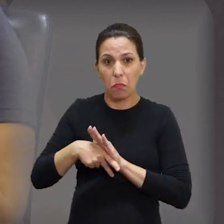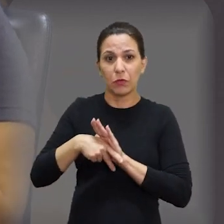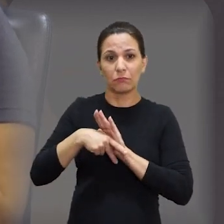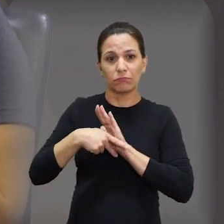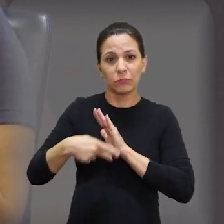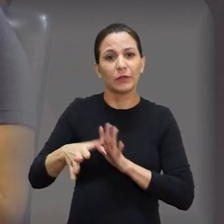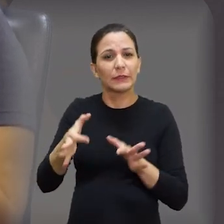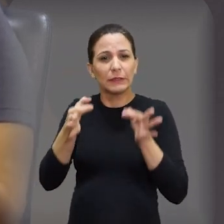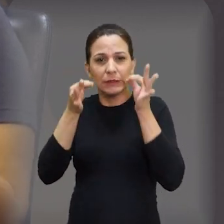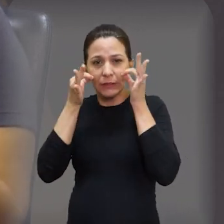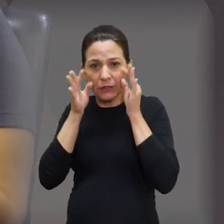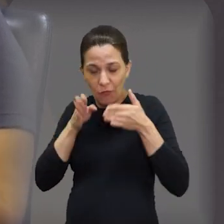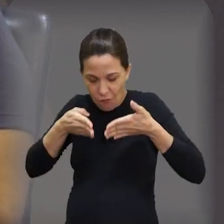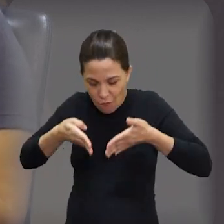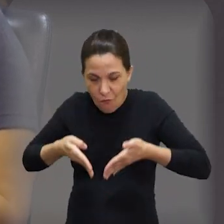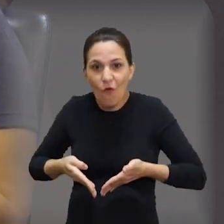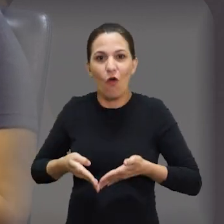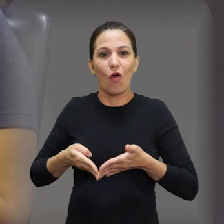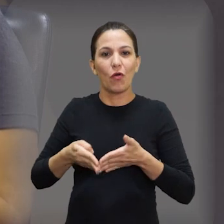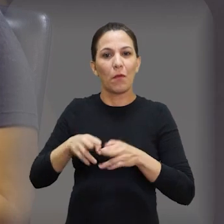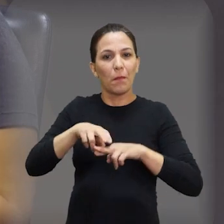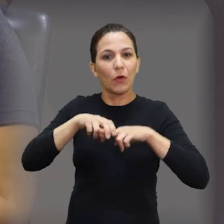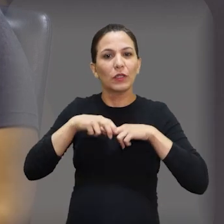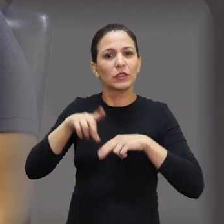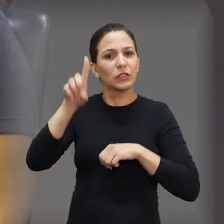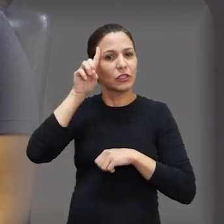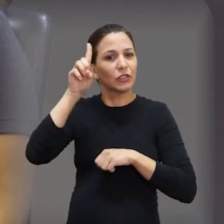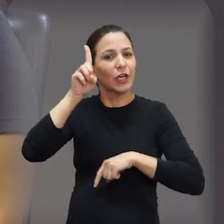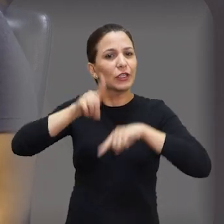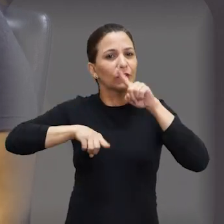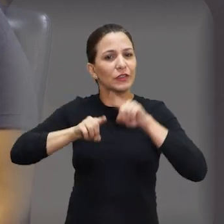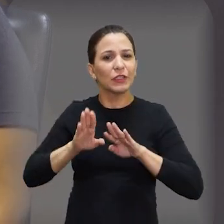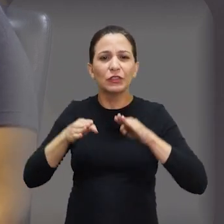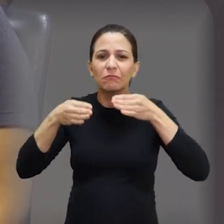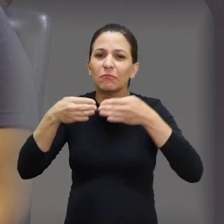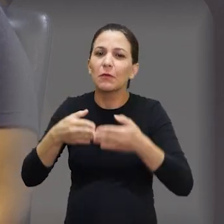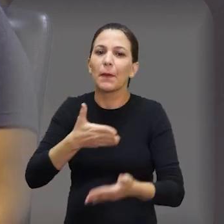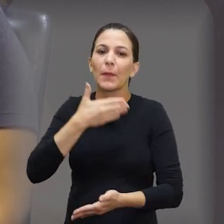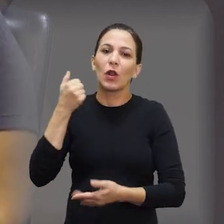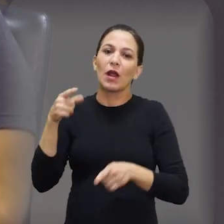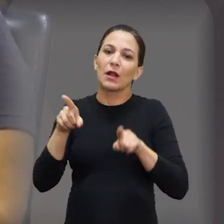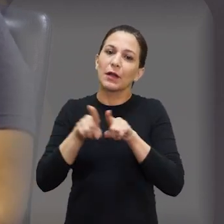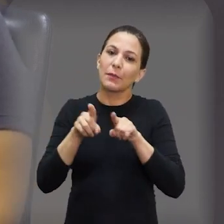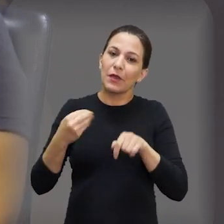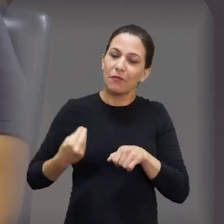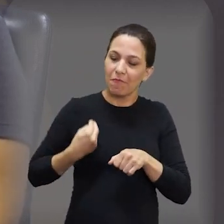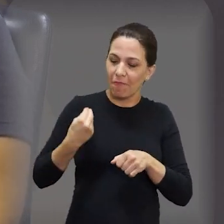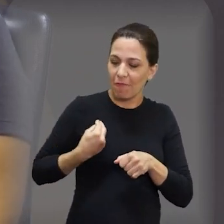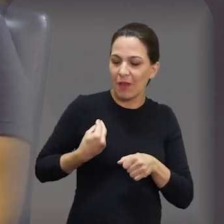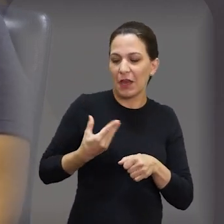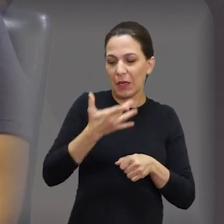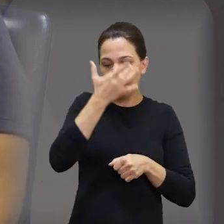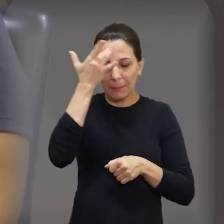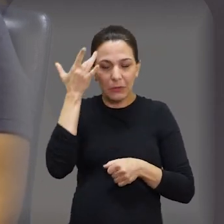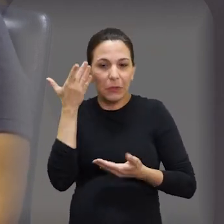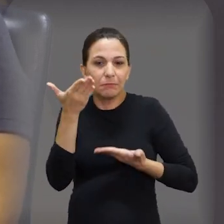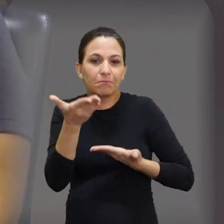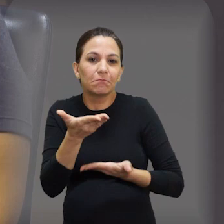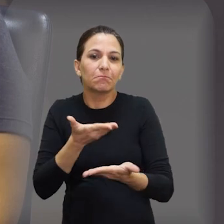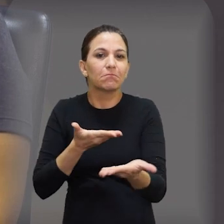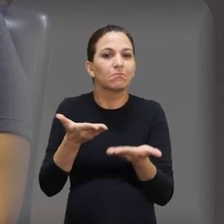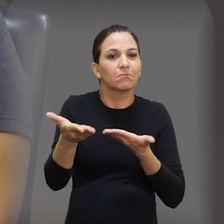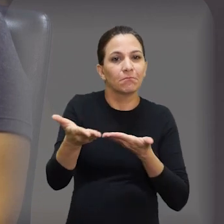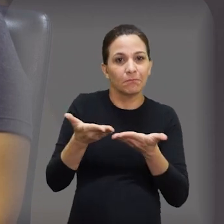corpo e fazendo as atividades do dia a dia com uma maior concentração. Tem o fator psicossocial grande